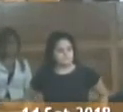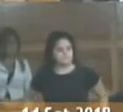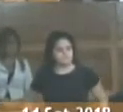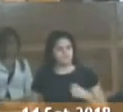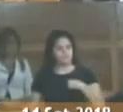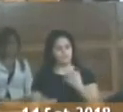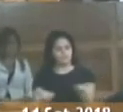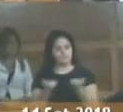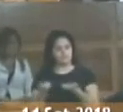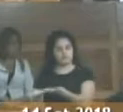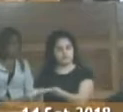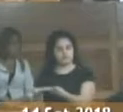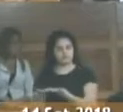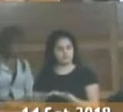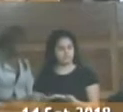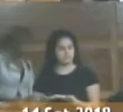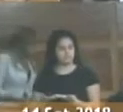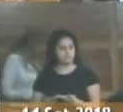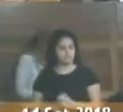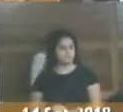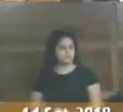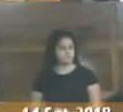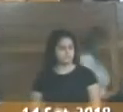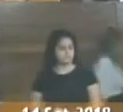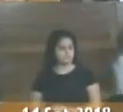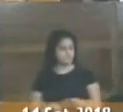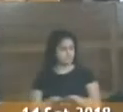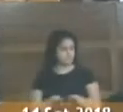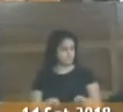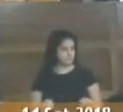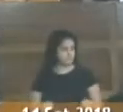Gostaria de chamar para compor a mesa